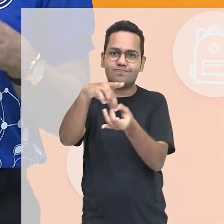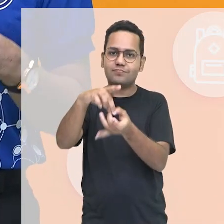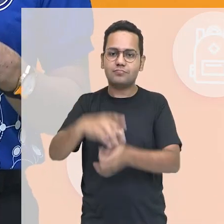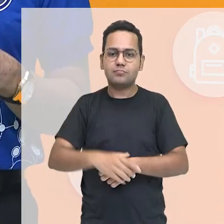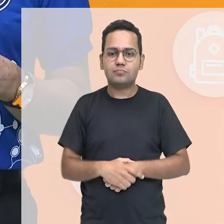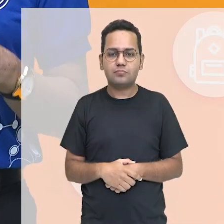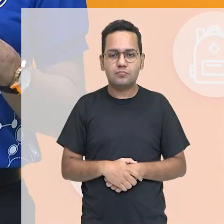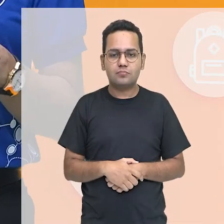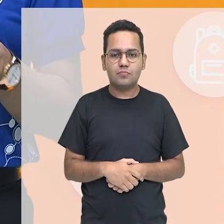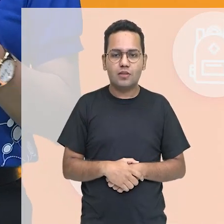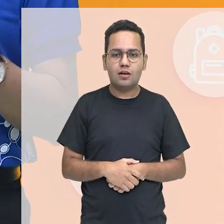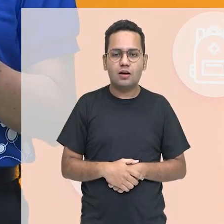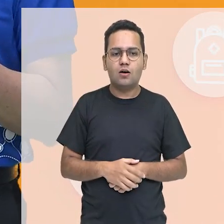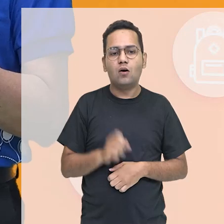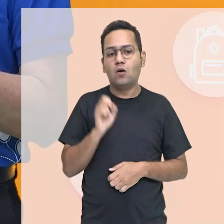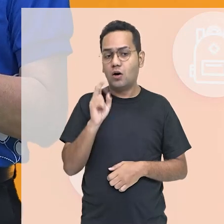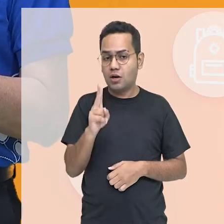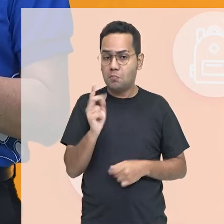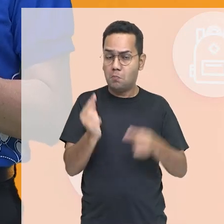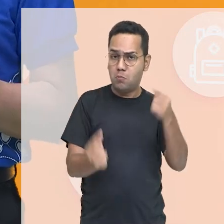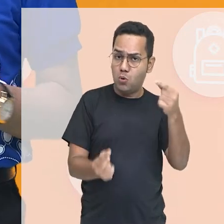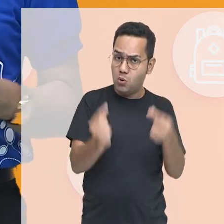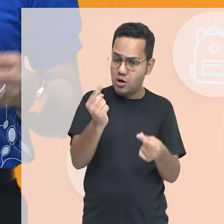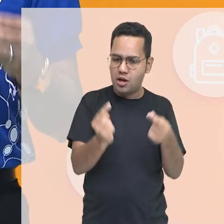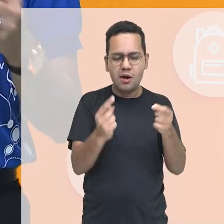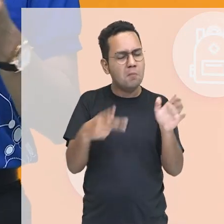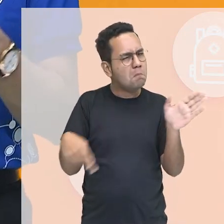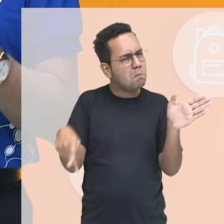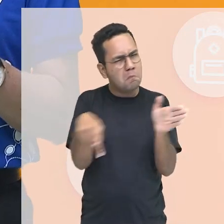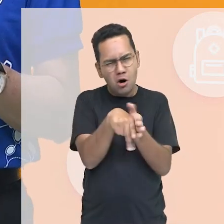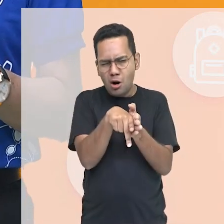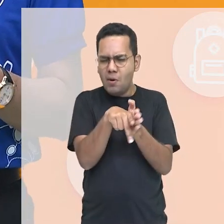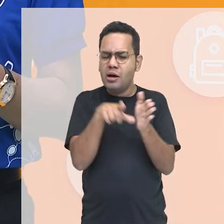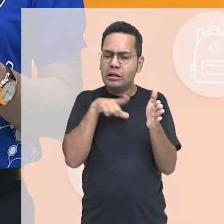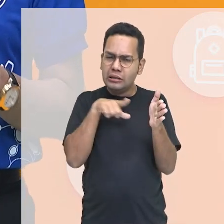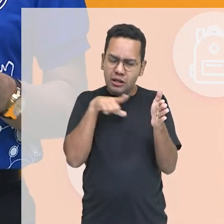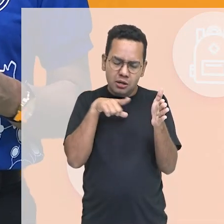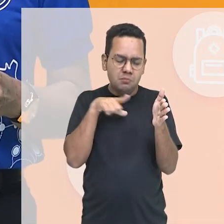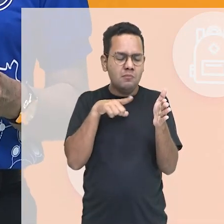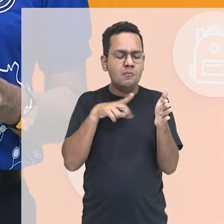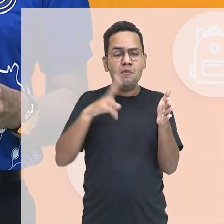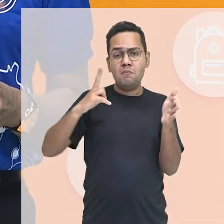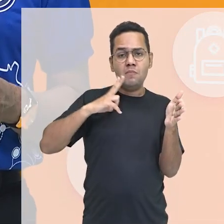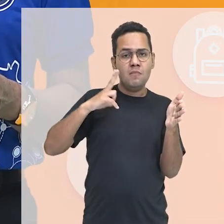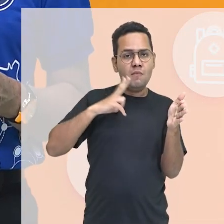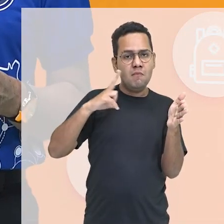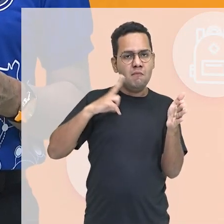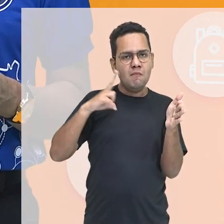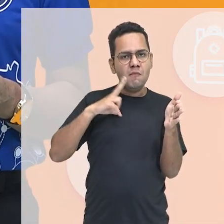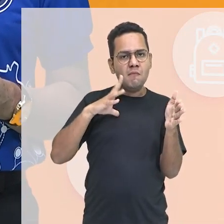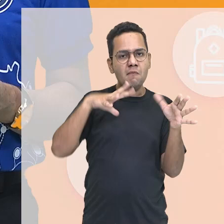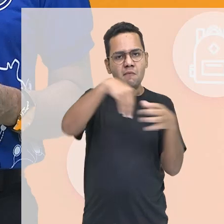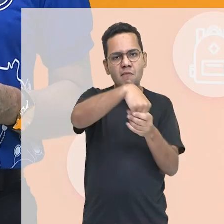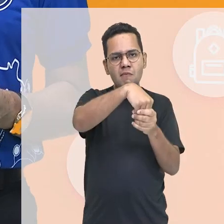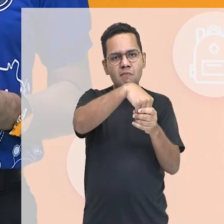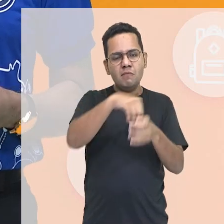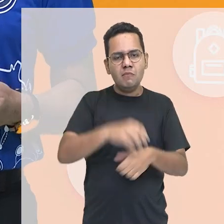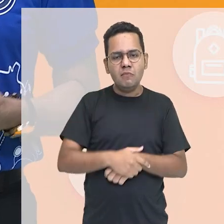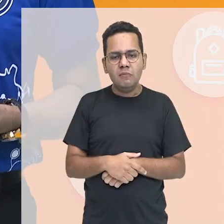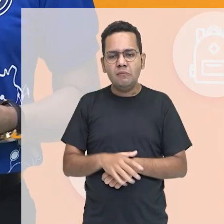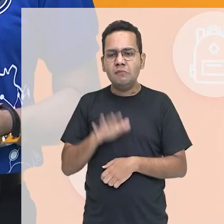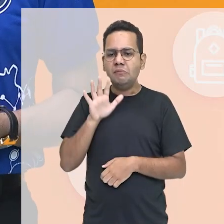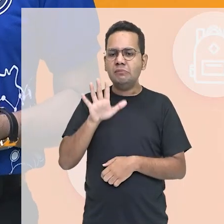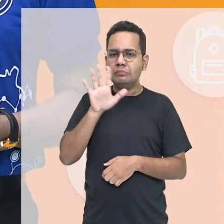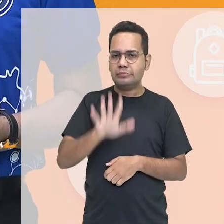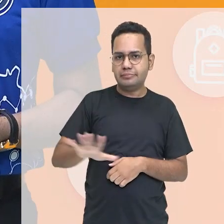política, tudo bem, cada país tem seu movimento, tem seu problema interno, mas de modo geral, isso